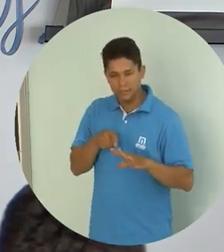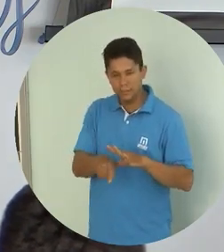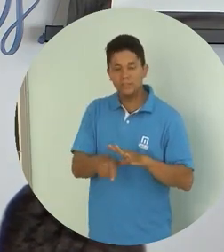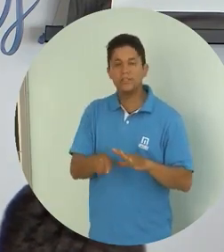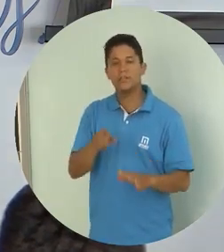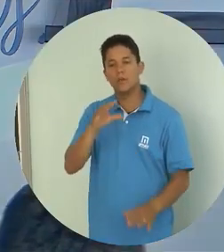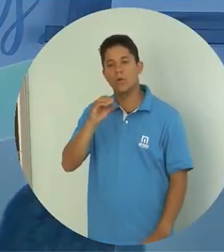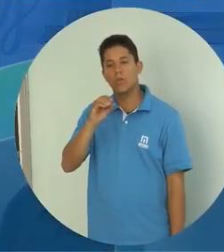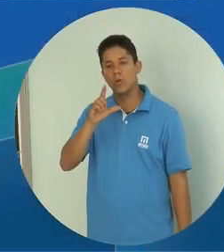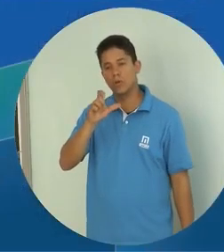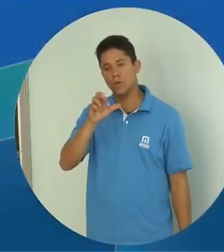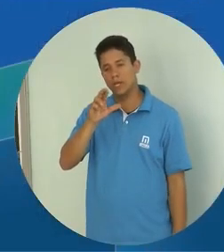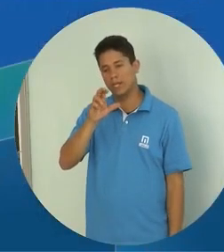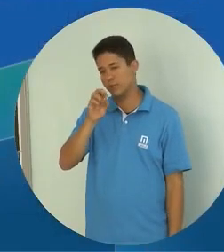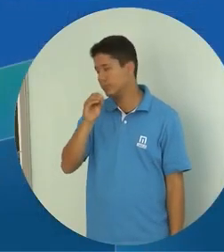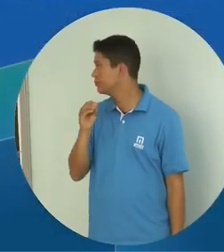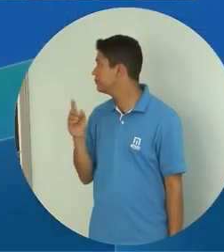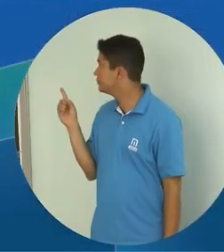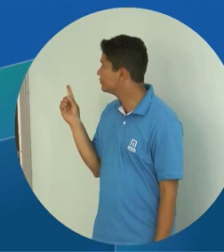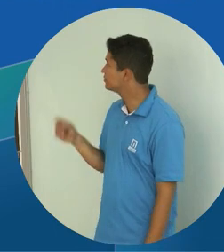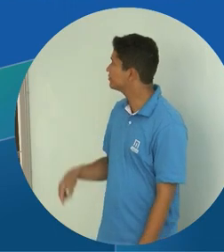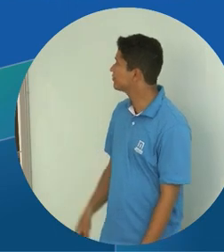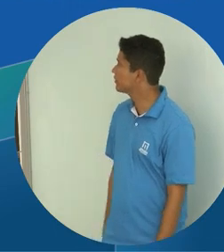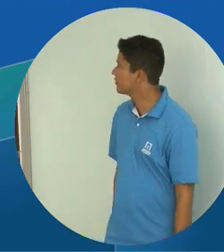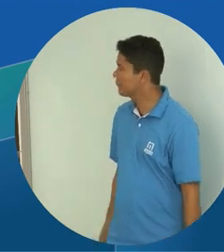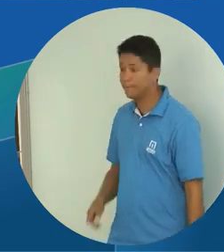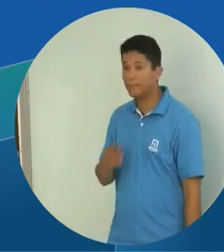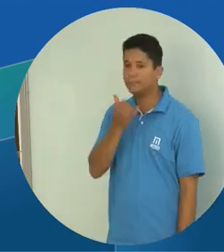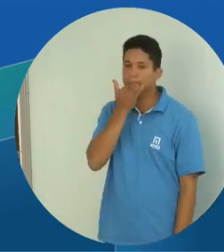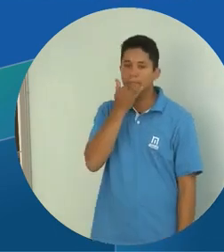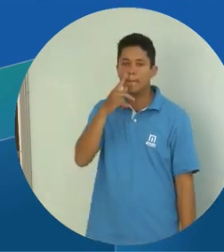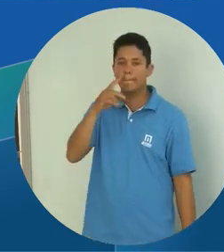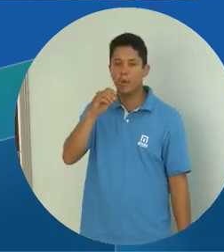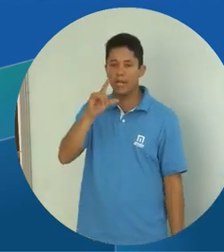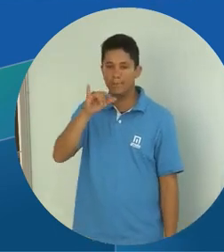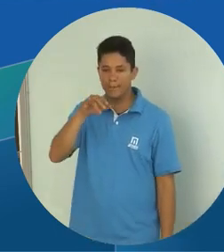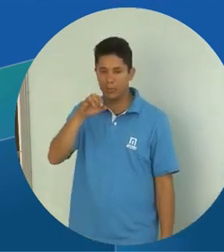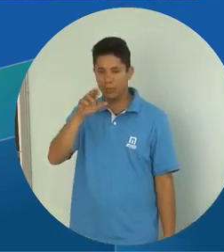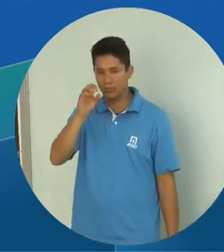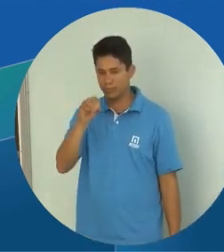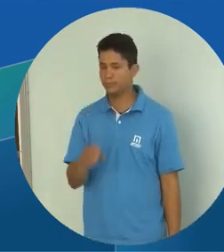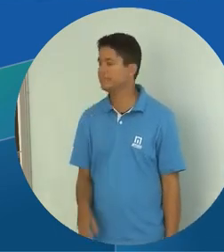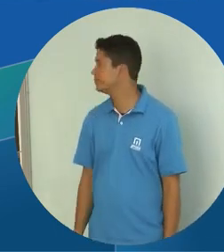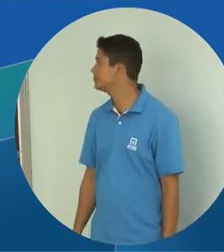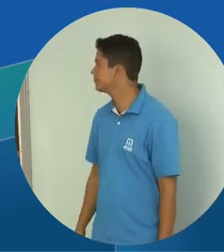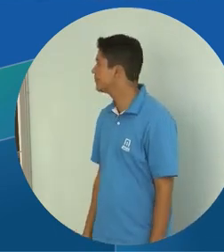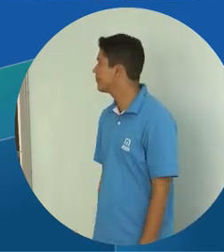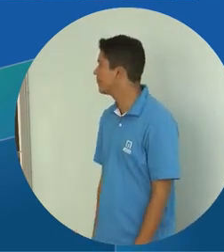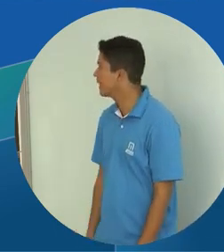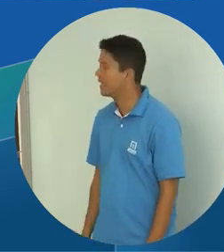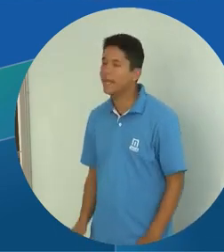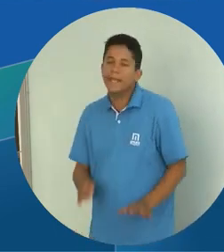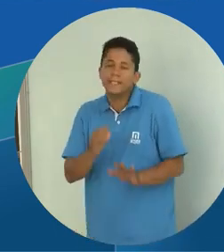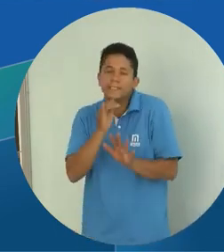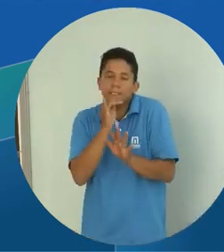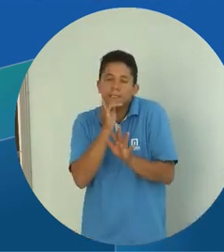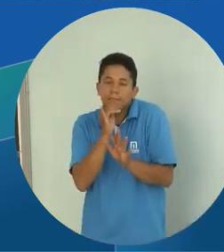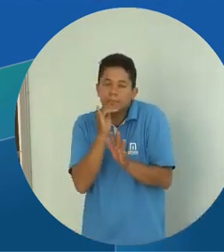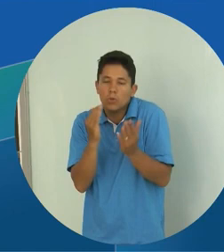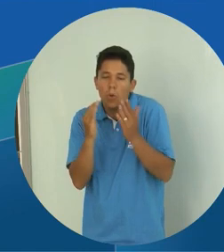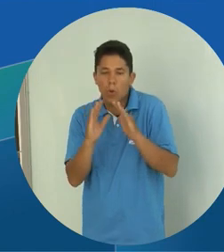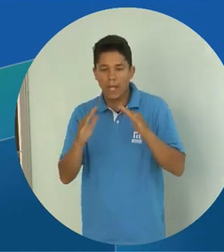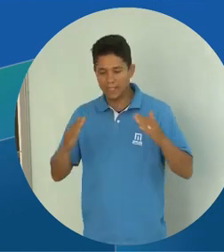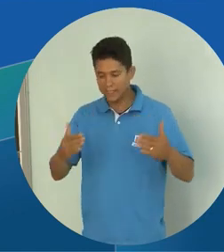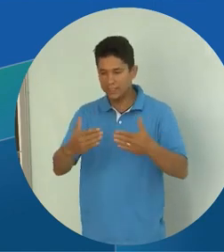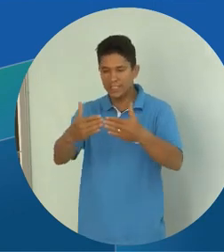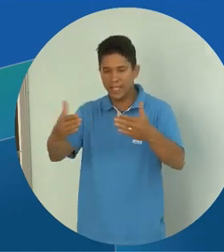Aqui a gente fez um teste de verdadeira grandeza. Tá? A gente simulou uma trincheira, né?